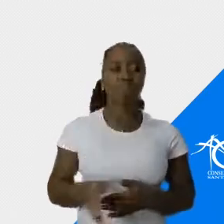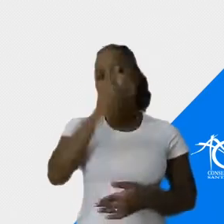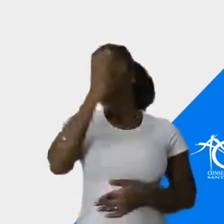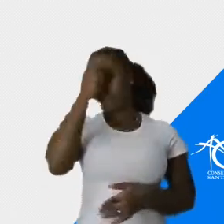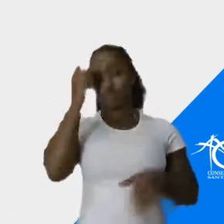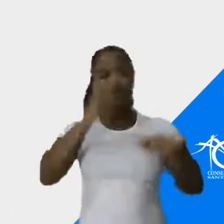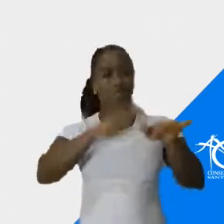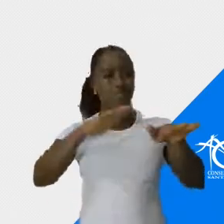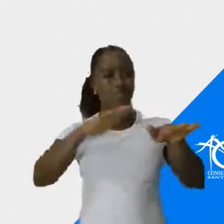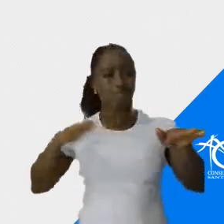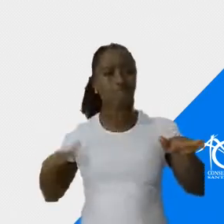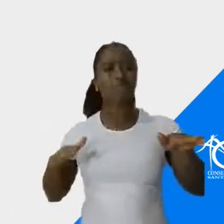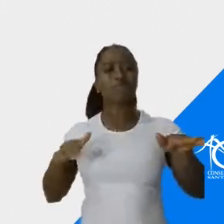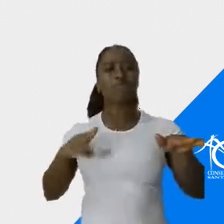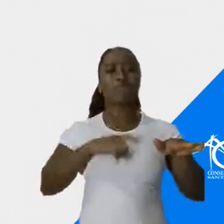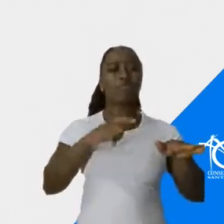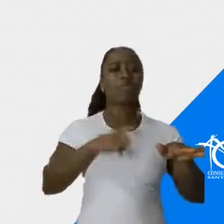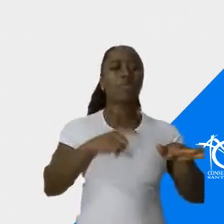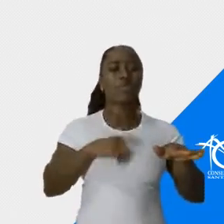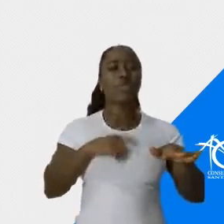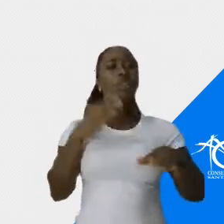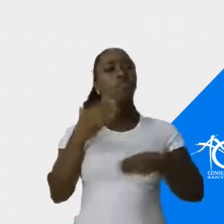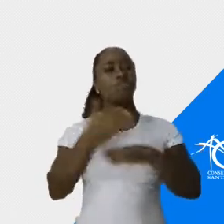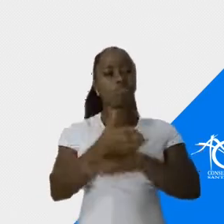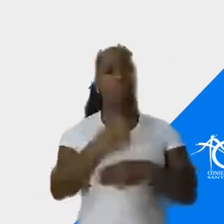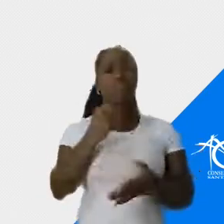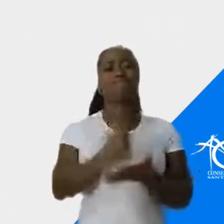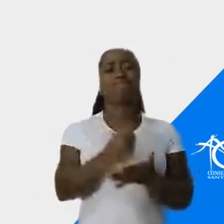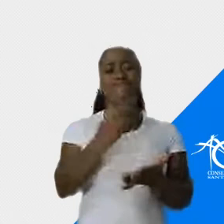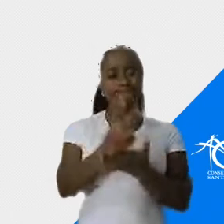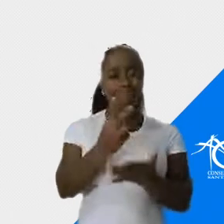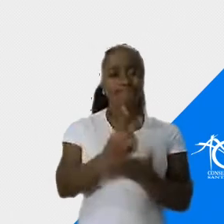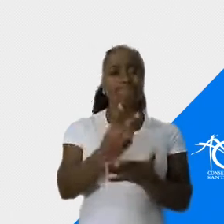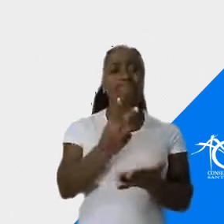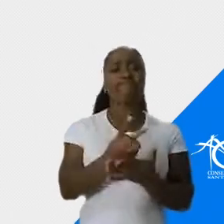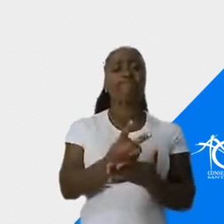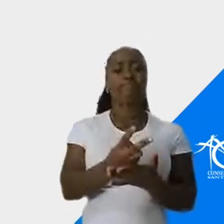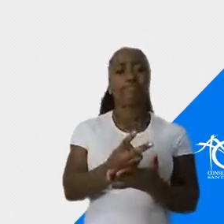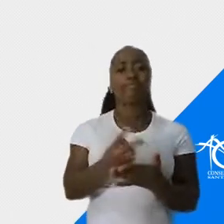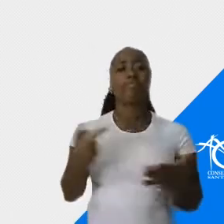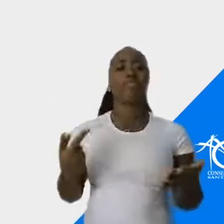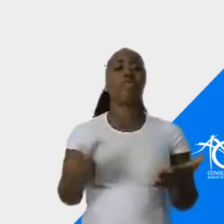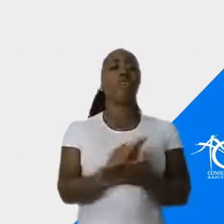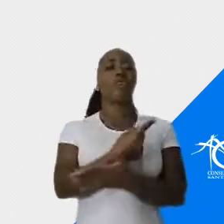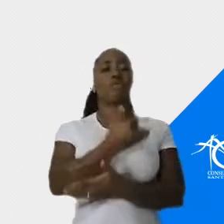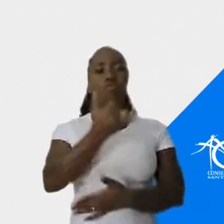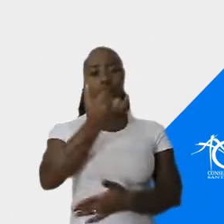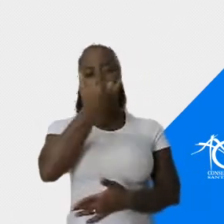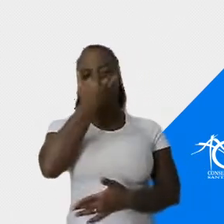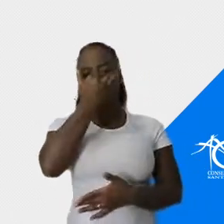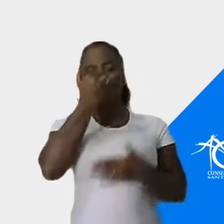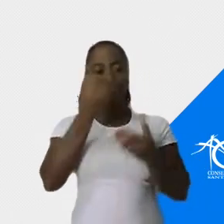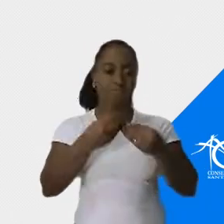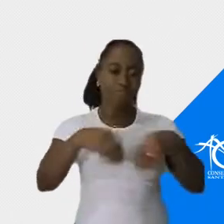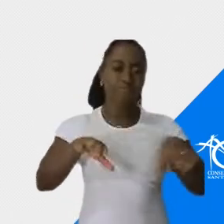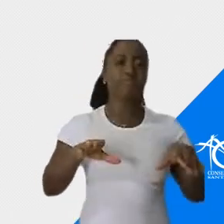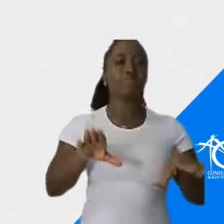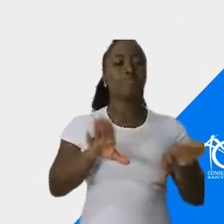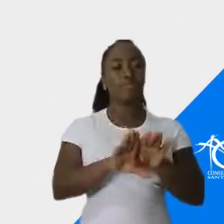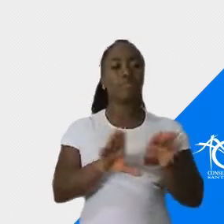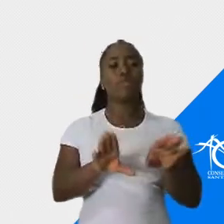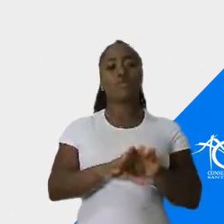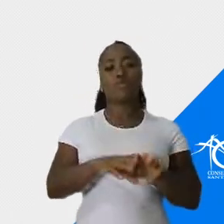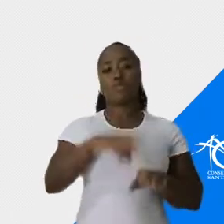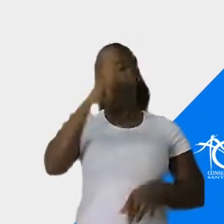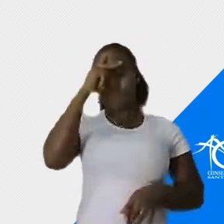com repetição em eventos danosos, em eventos prejudiciais a ele ou às outras pessoas. Então, esse é um perfil muito típico, que precisa ter um